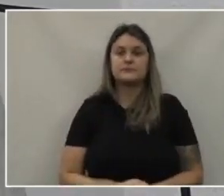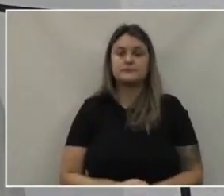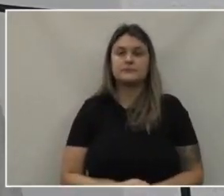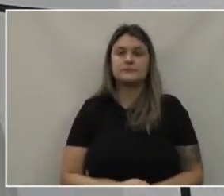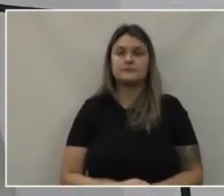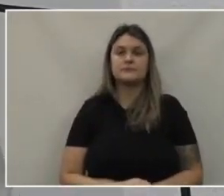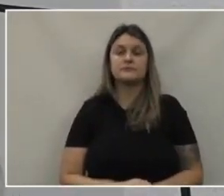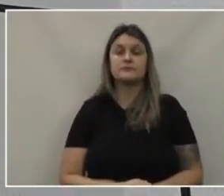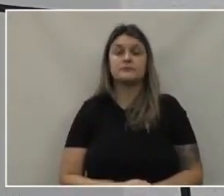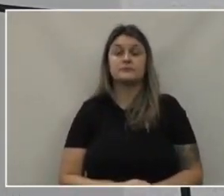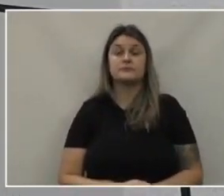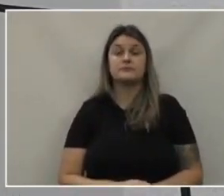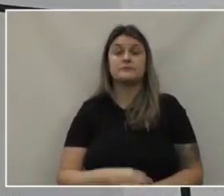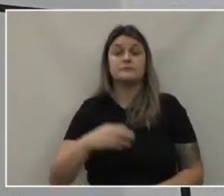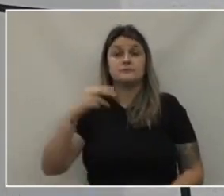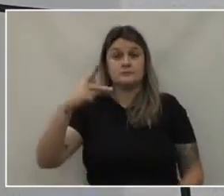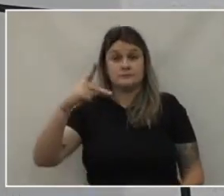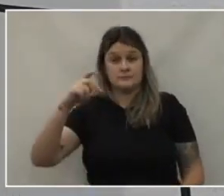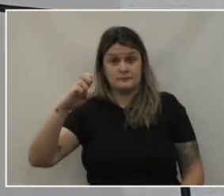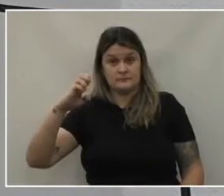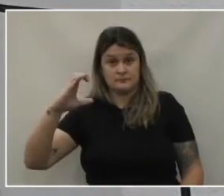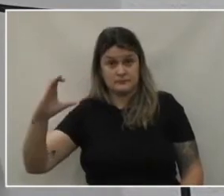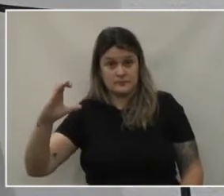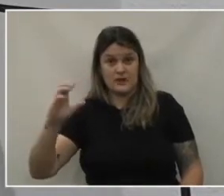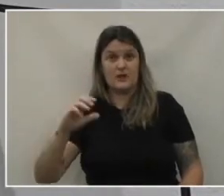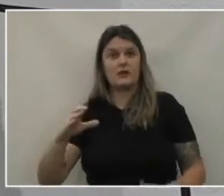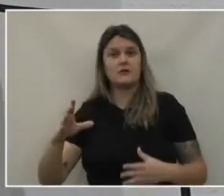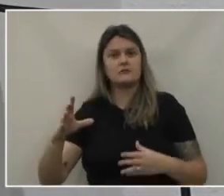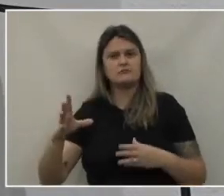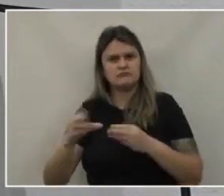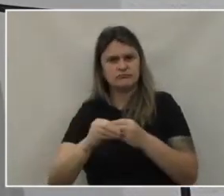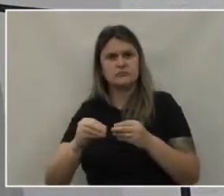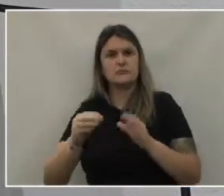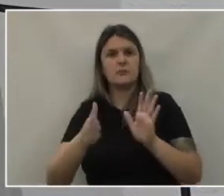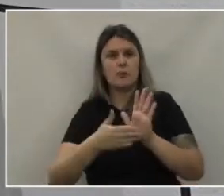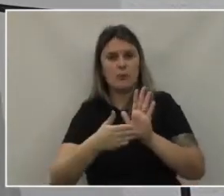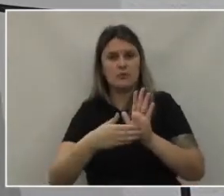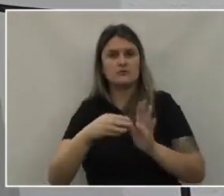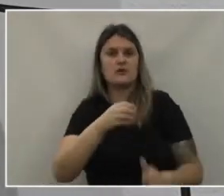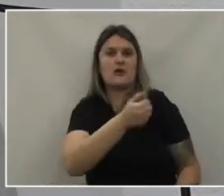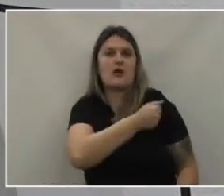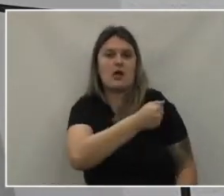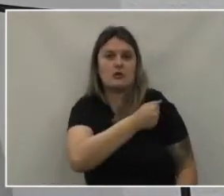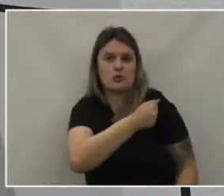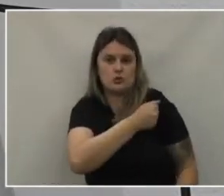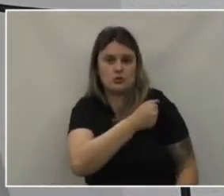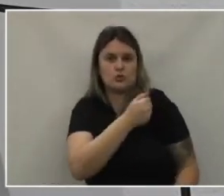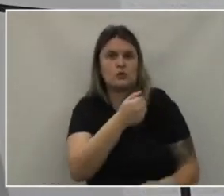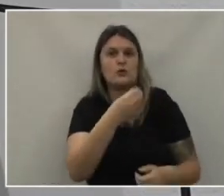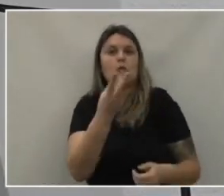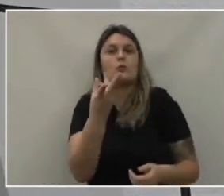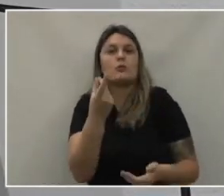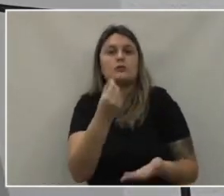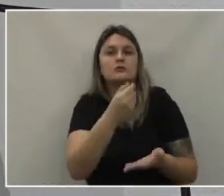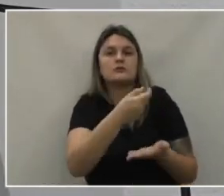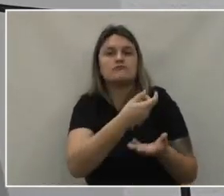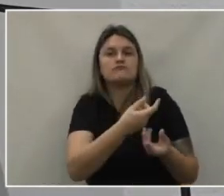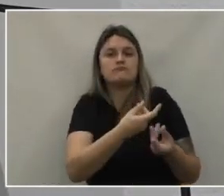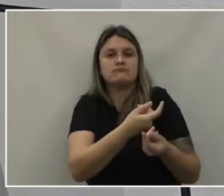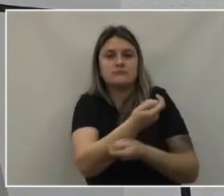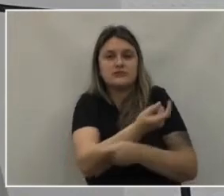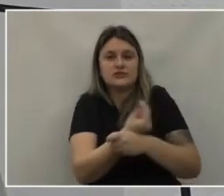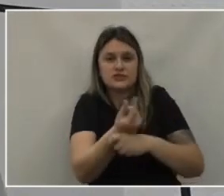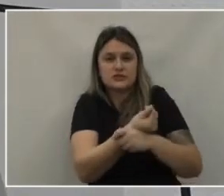A PEC ela também adota o valor aluno-ano total como referência de cálculo para a distribuição de recursos